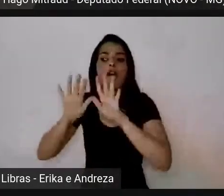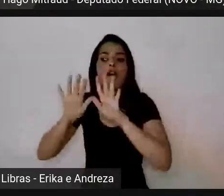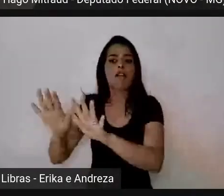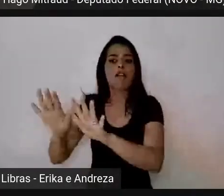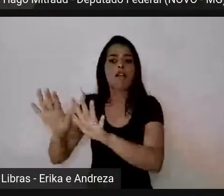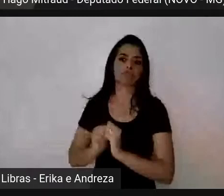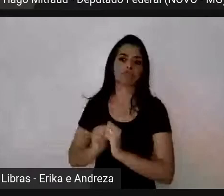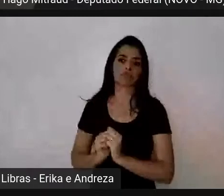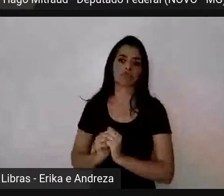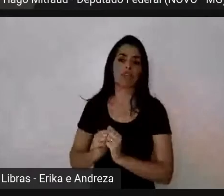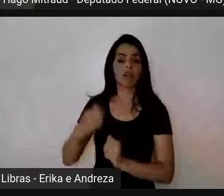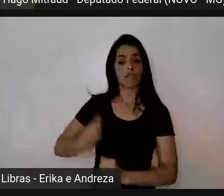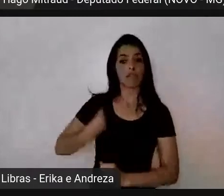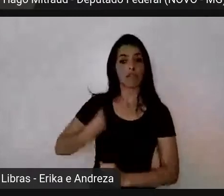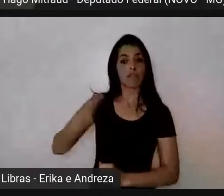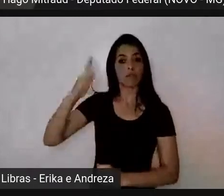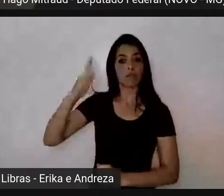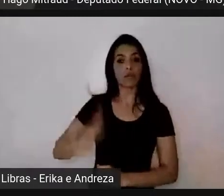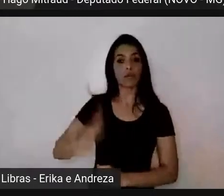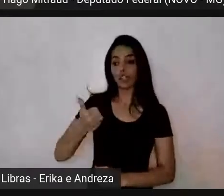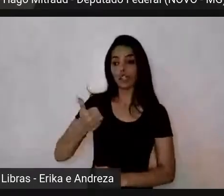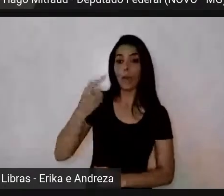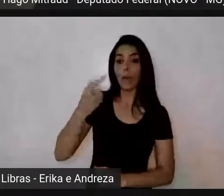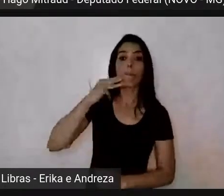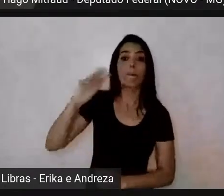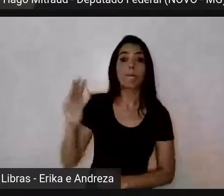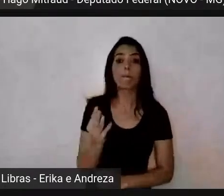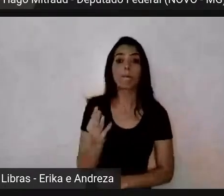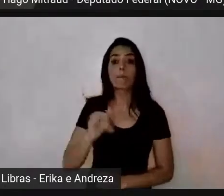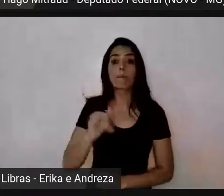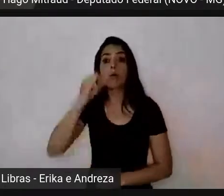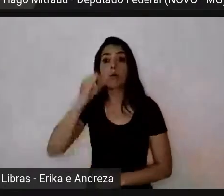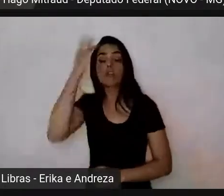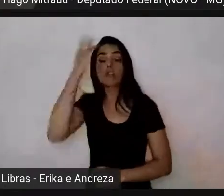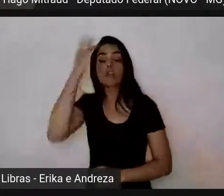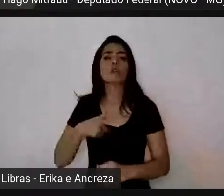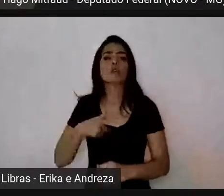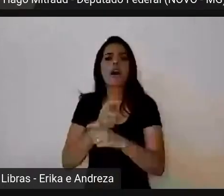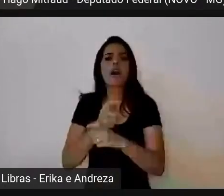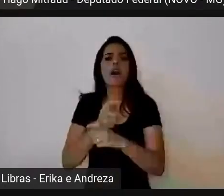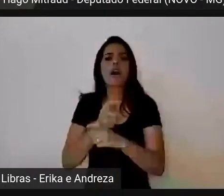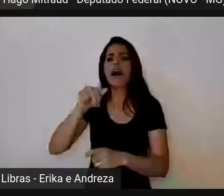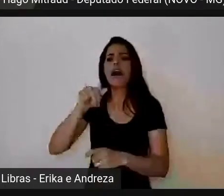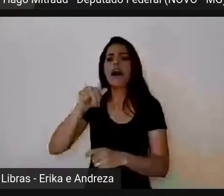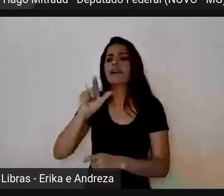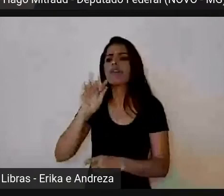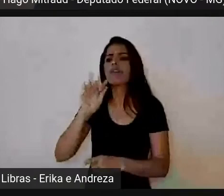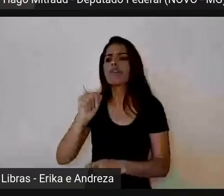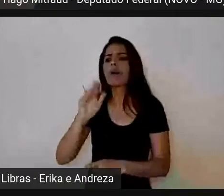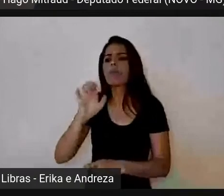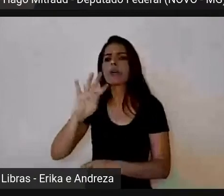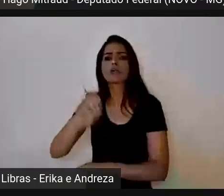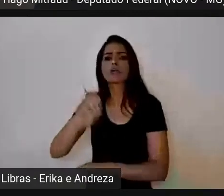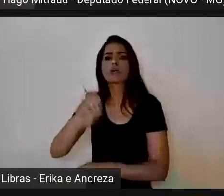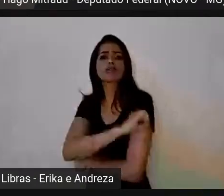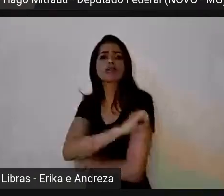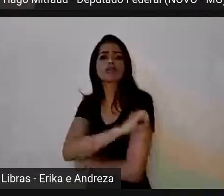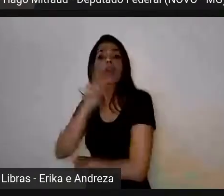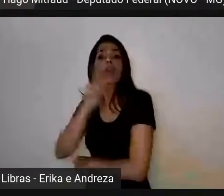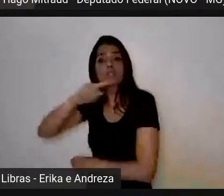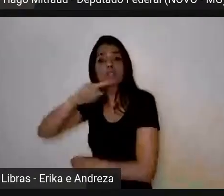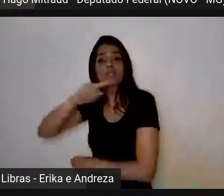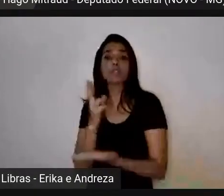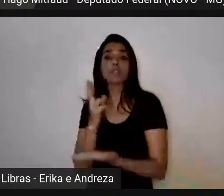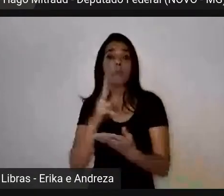vivemos num país com 12 milhões de analfabetos que precisam estar representados pela política, né? Agora, a gente não